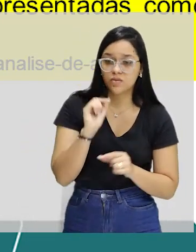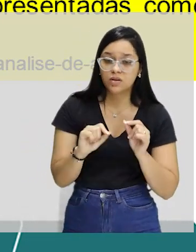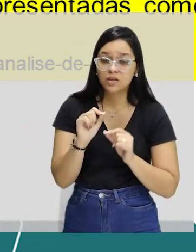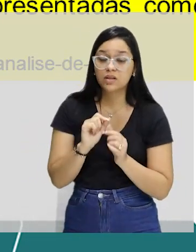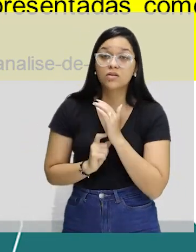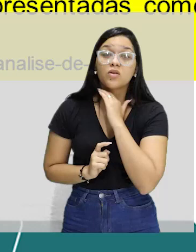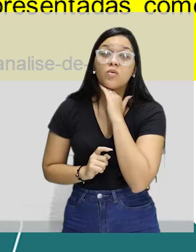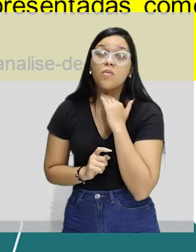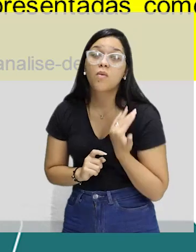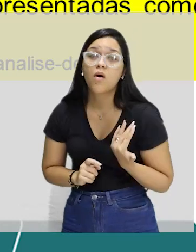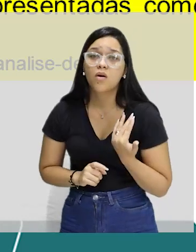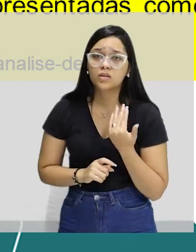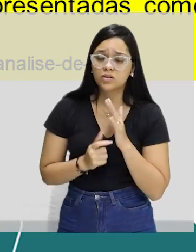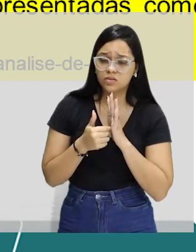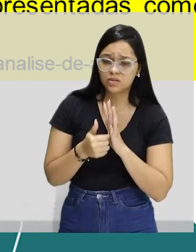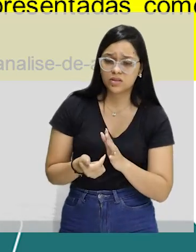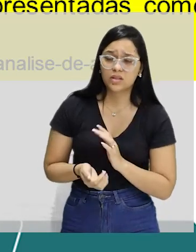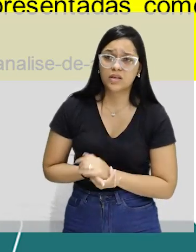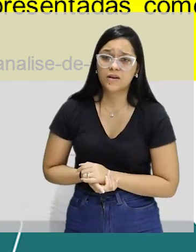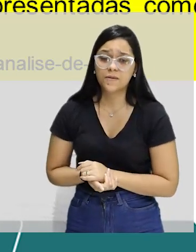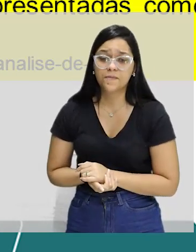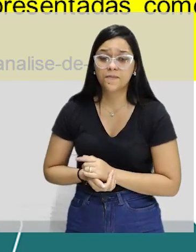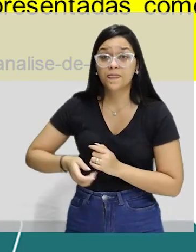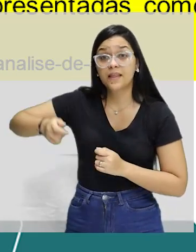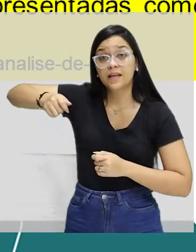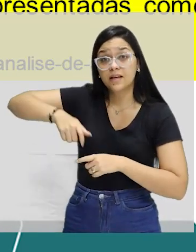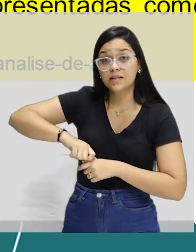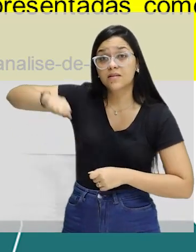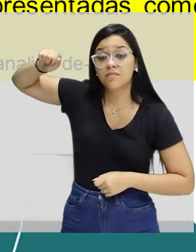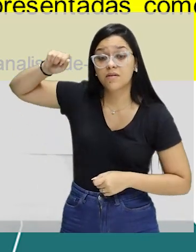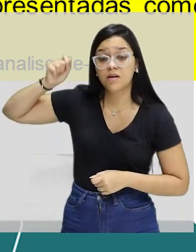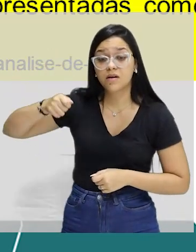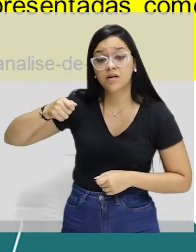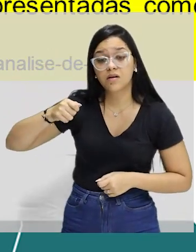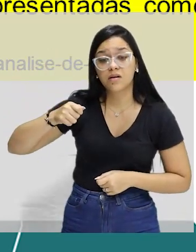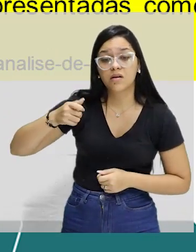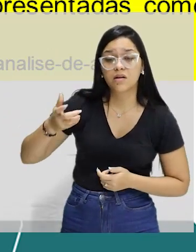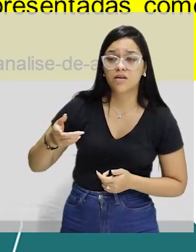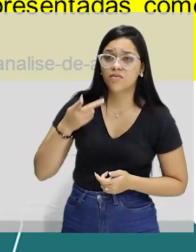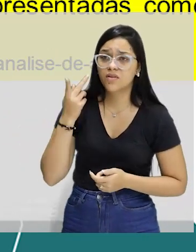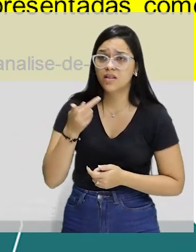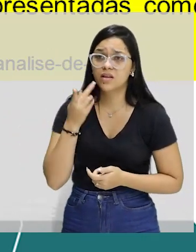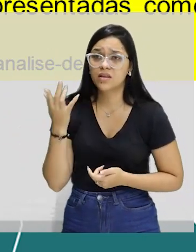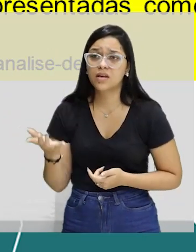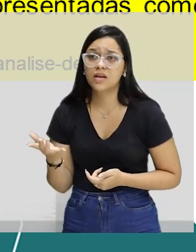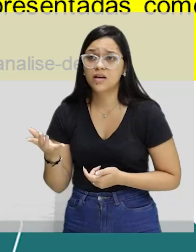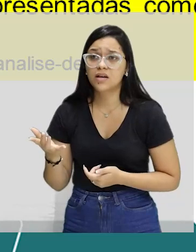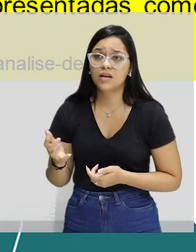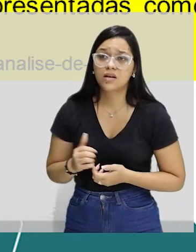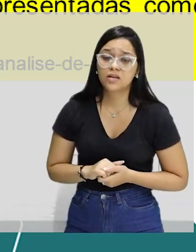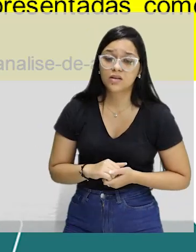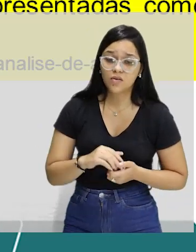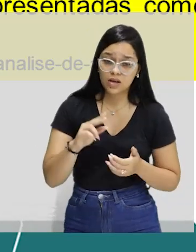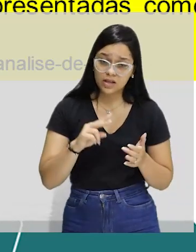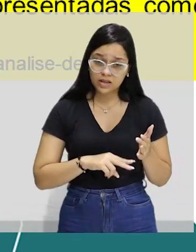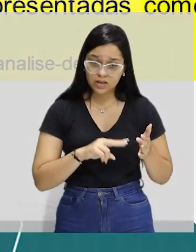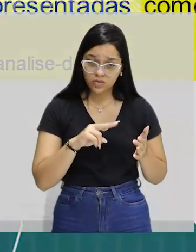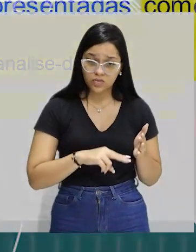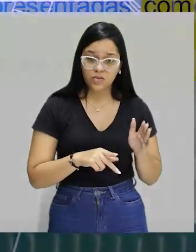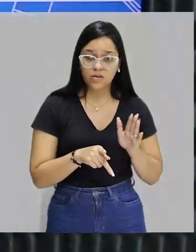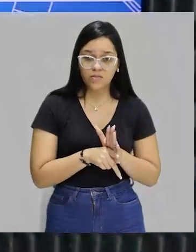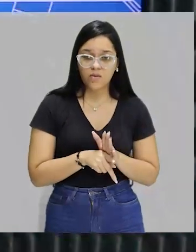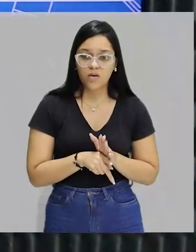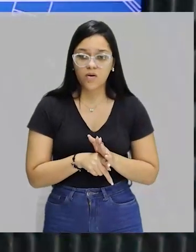sendo massacradas. Ontem eu coloquei essa discussão. Gente, essa espada é oriental ou ocidental? E os alunos foram dizendo. Então, a leitura